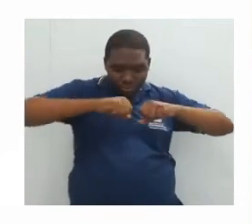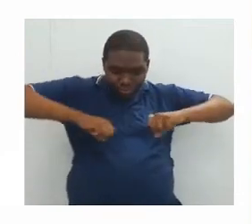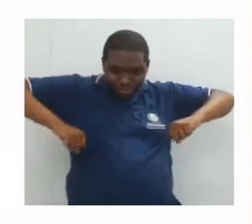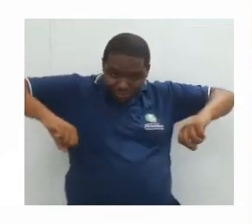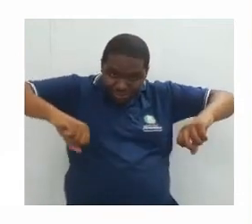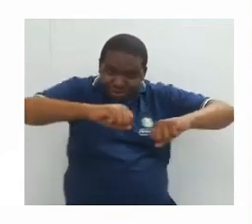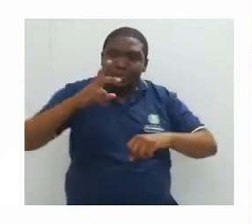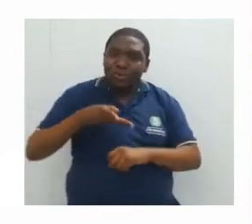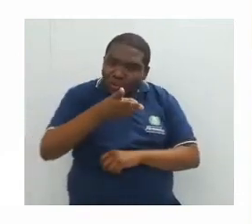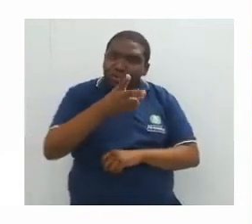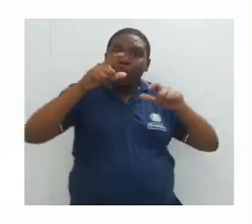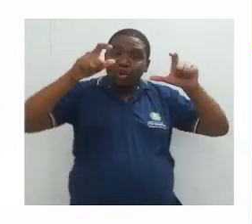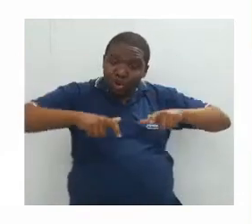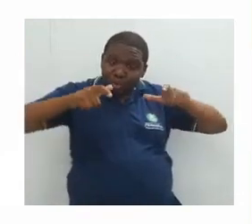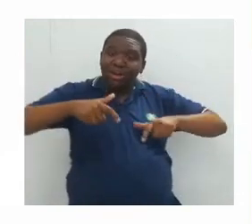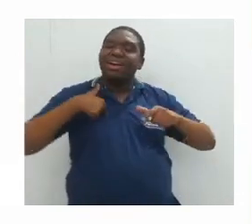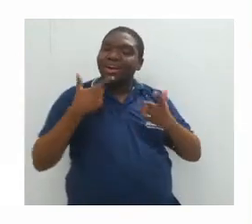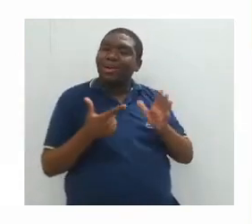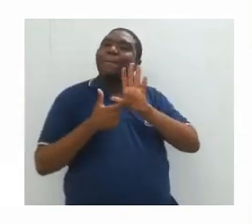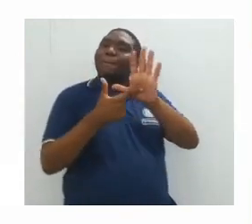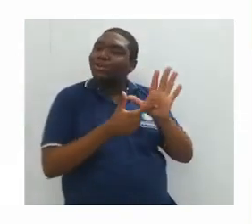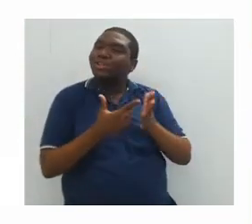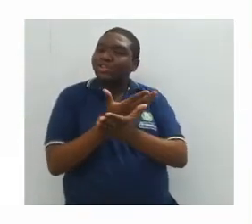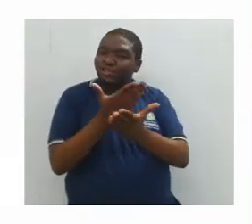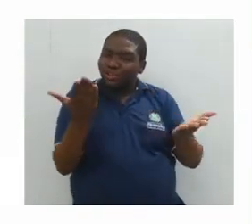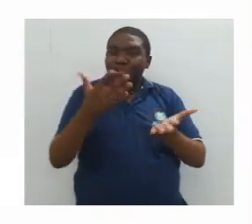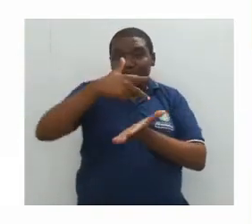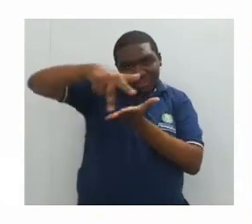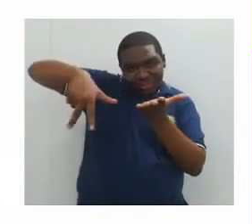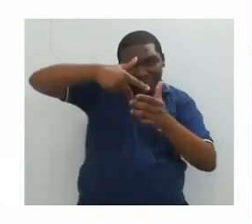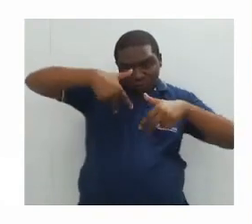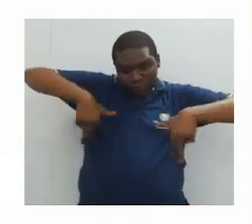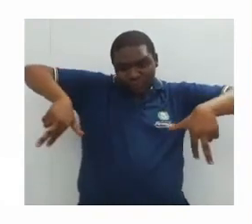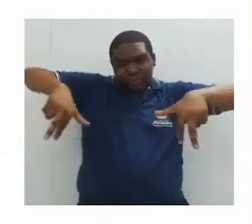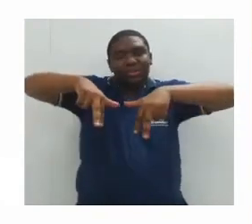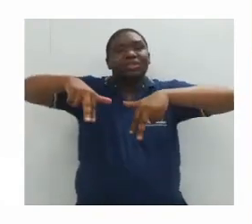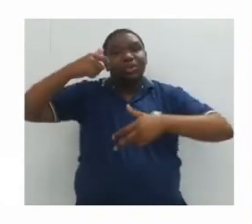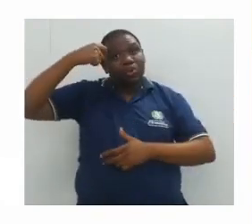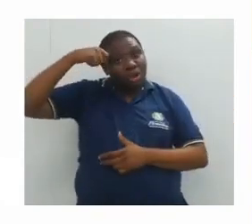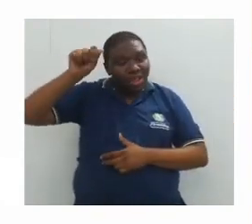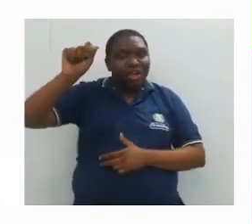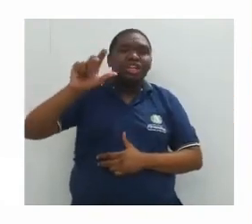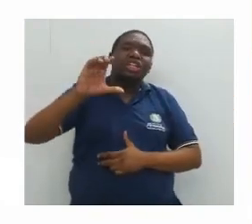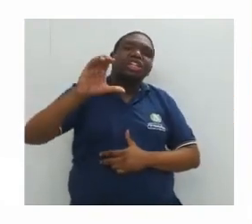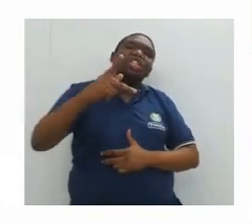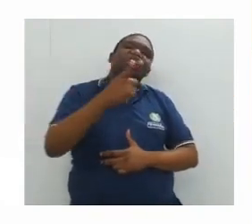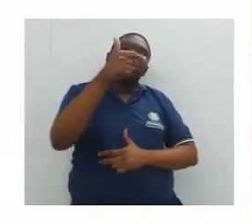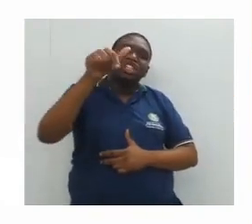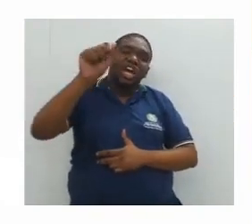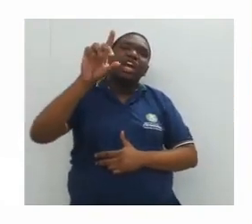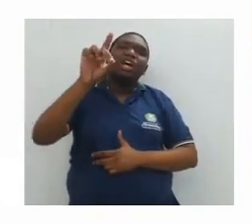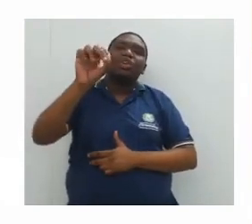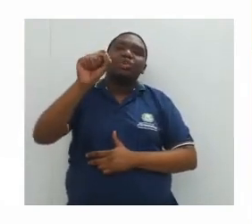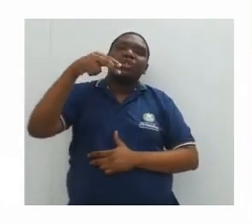outro local que eu quis trazer para vocês, a roda de chã dos negros, né? O coco de roda de chã dos negros da